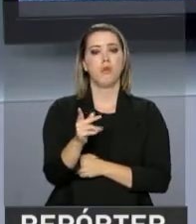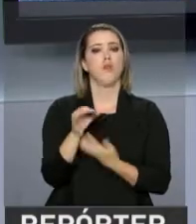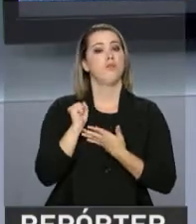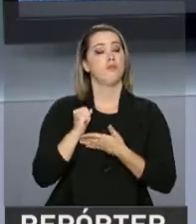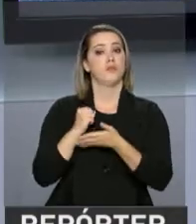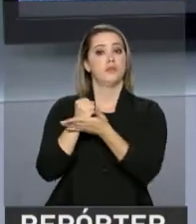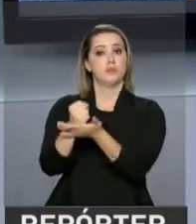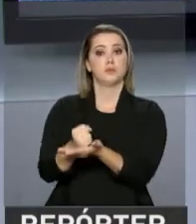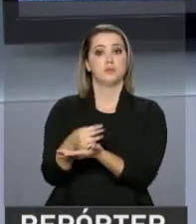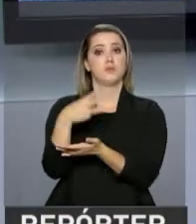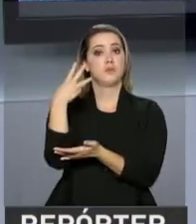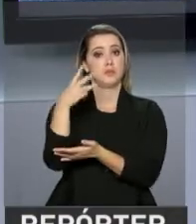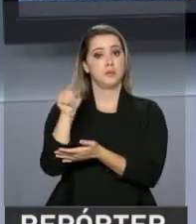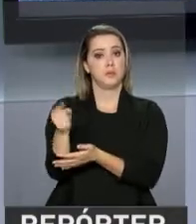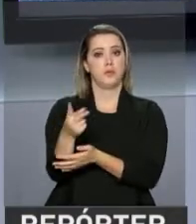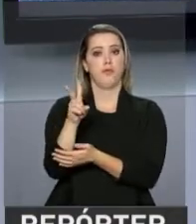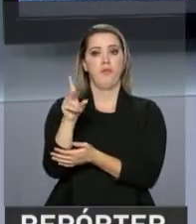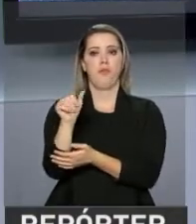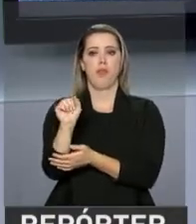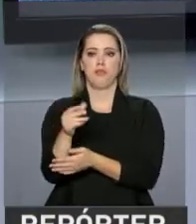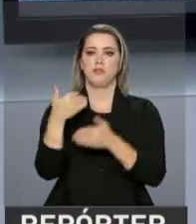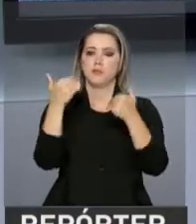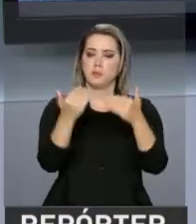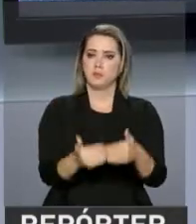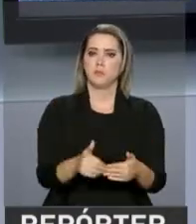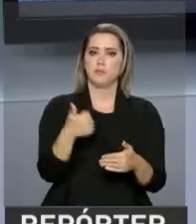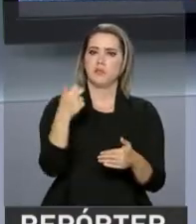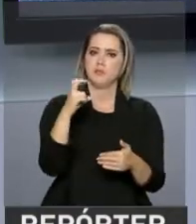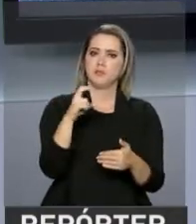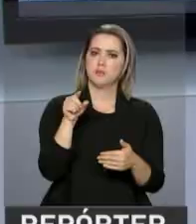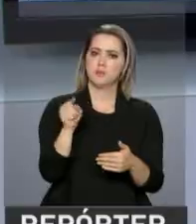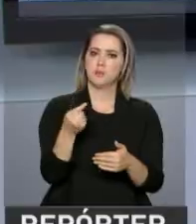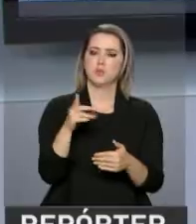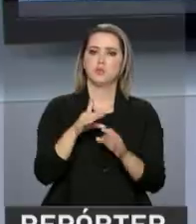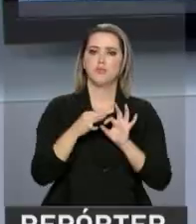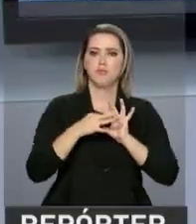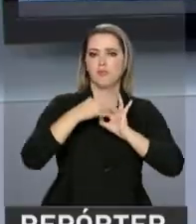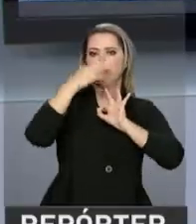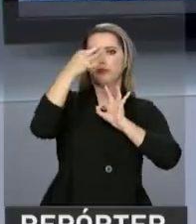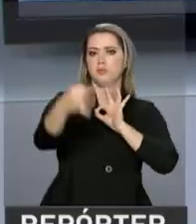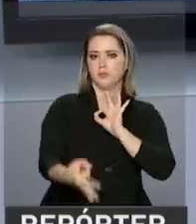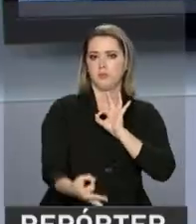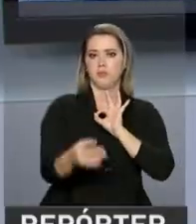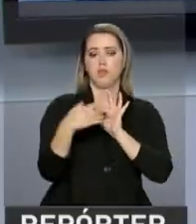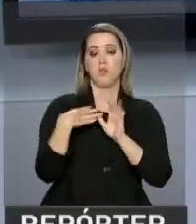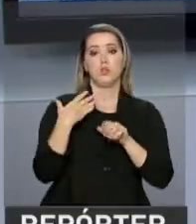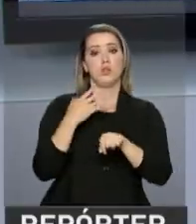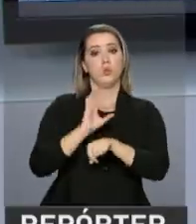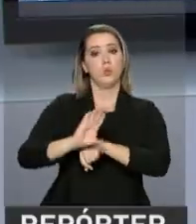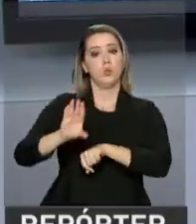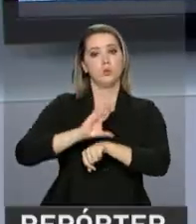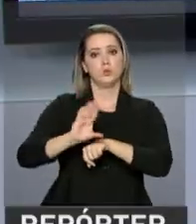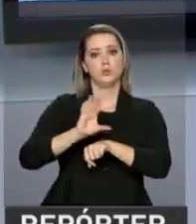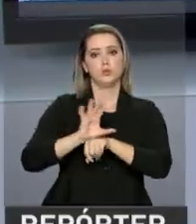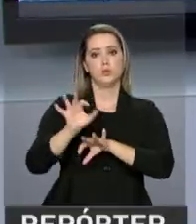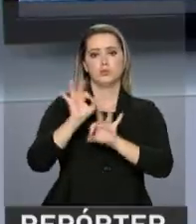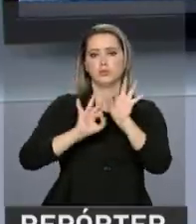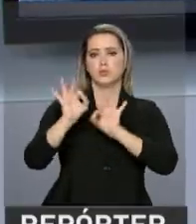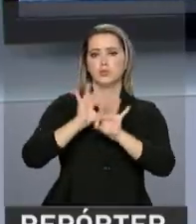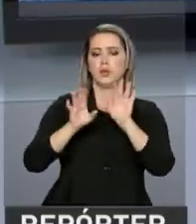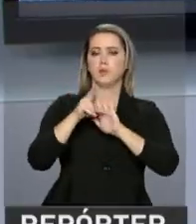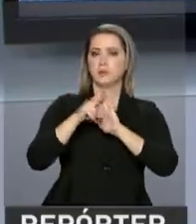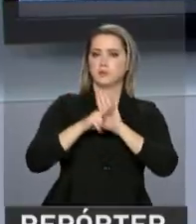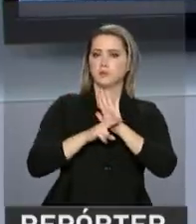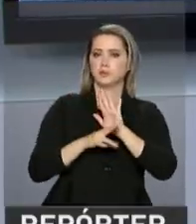vai oferecer 3 mil vagas presenciais e 15.000 a distância em cursos de padronização